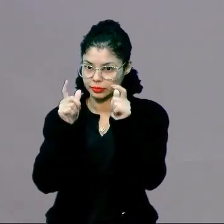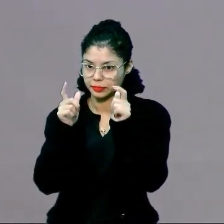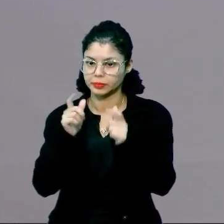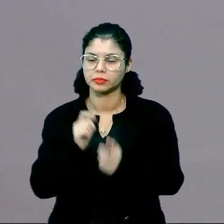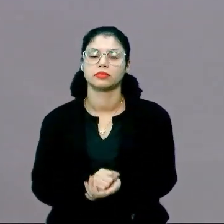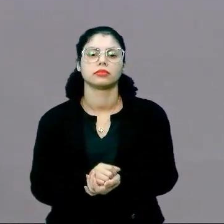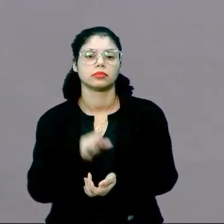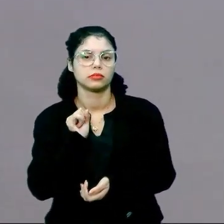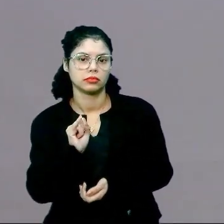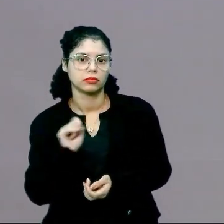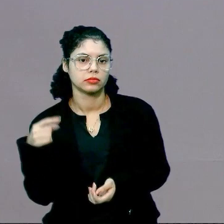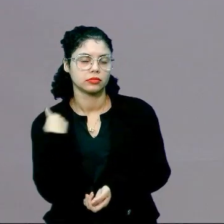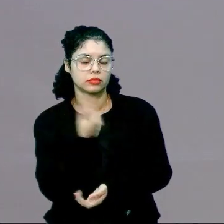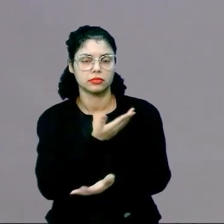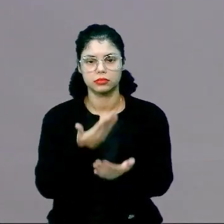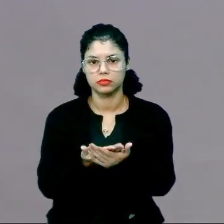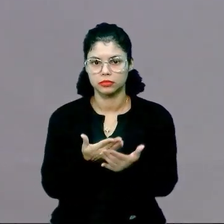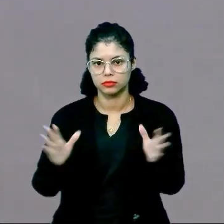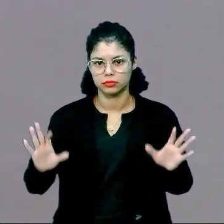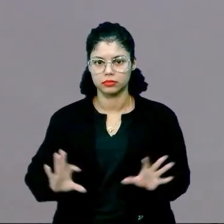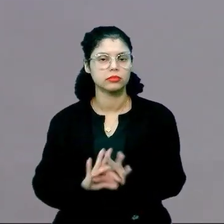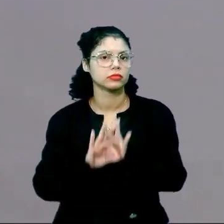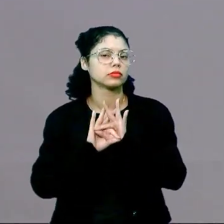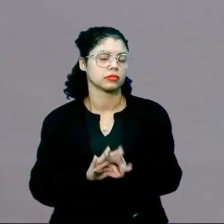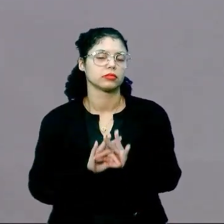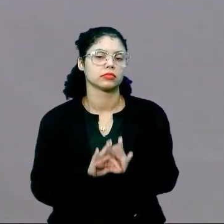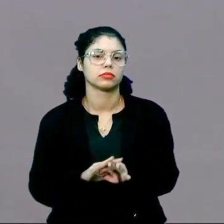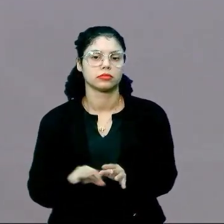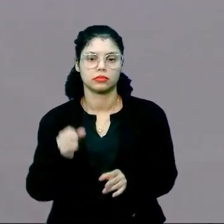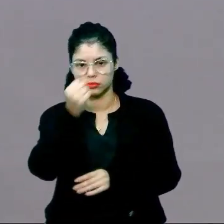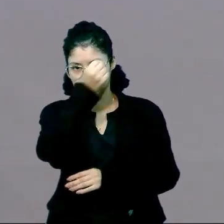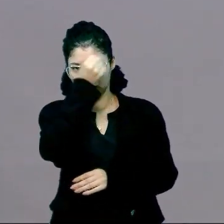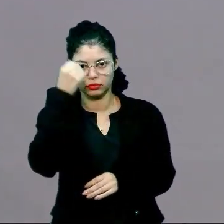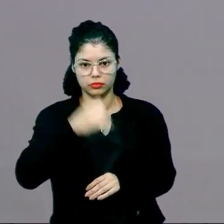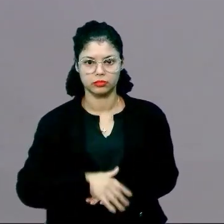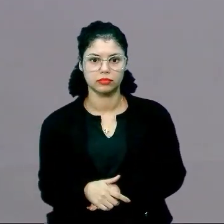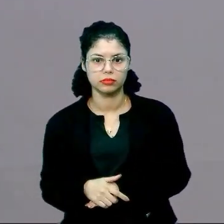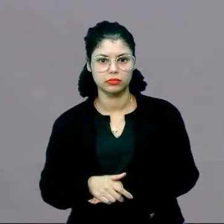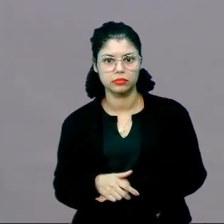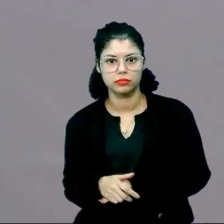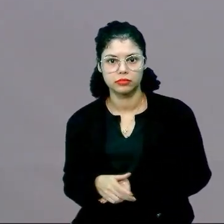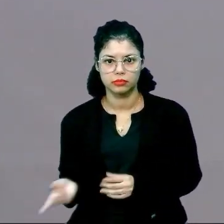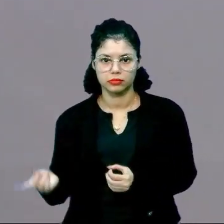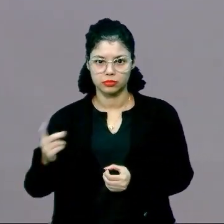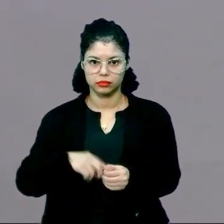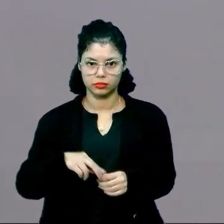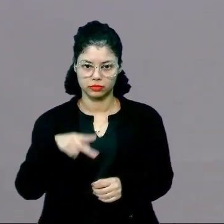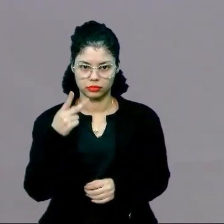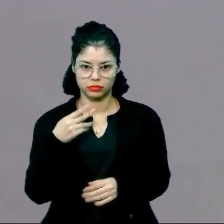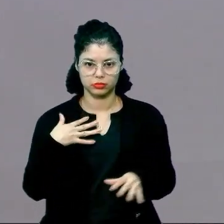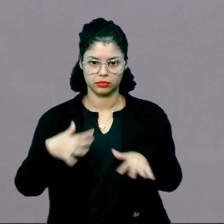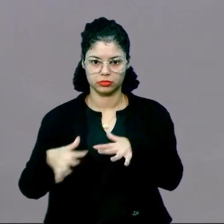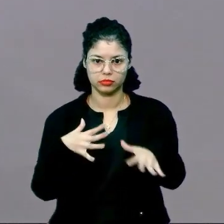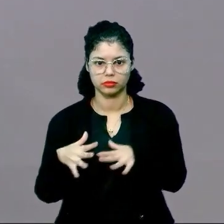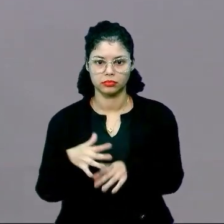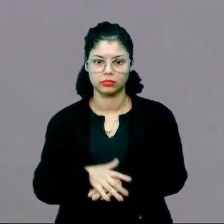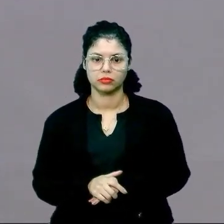espantados se a nossa aula de hoje tem muita semelhança com a sociologia. Então, mas voltando a falar do